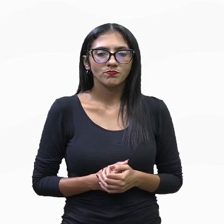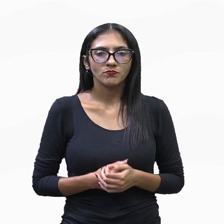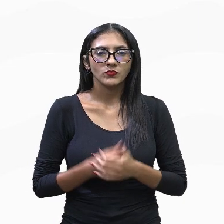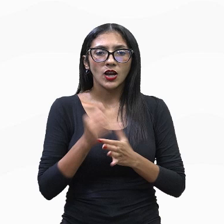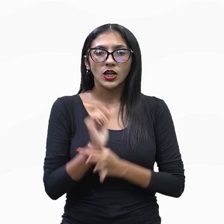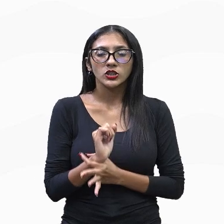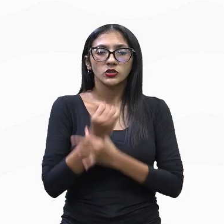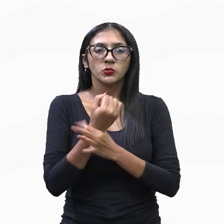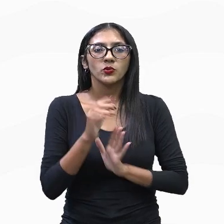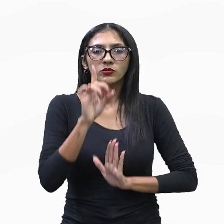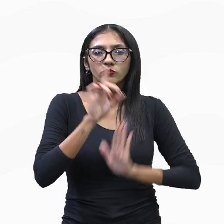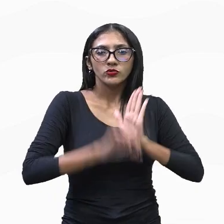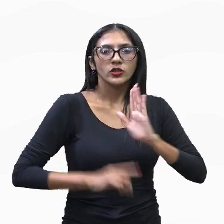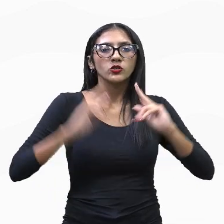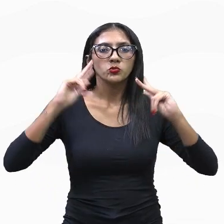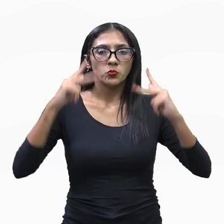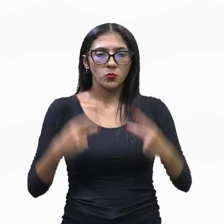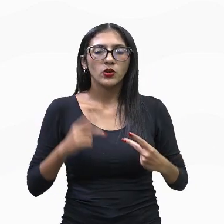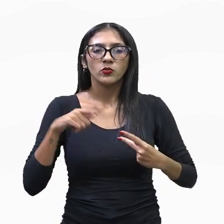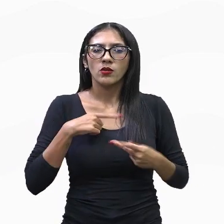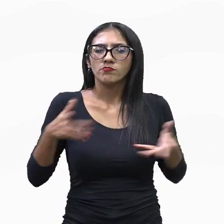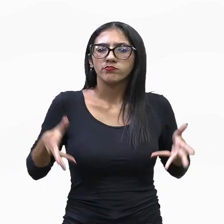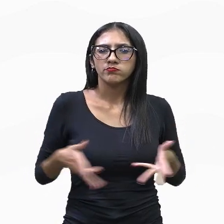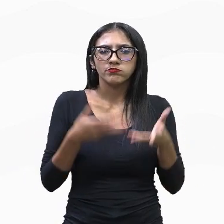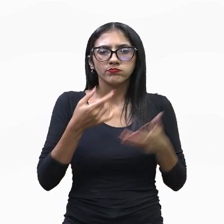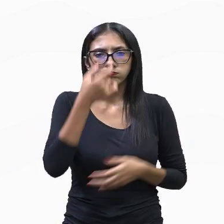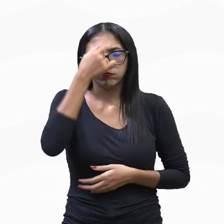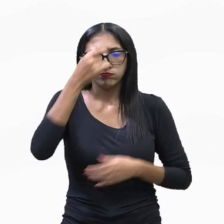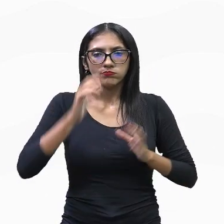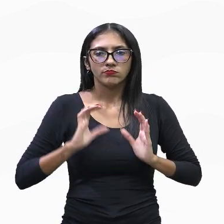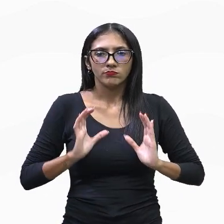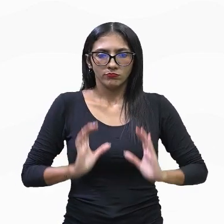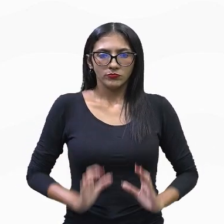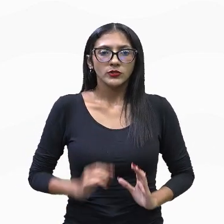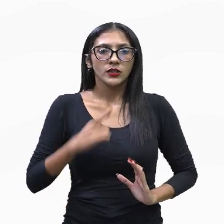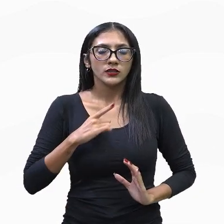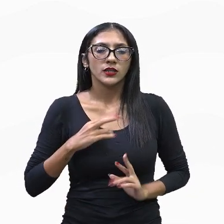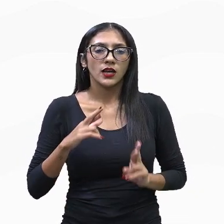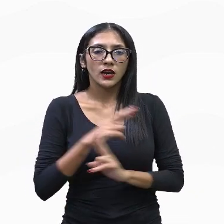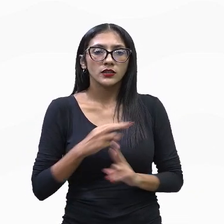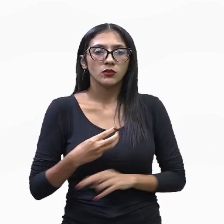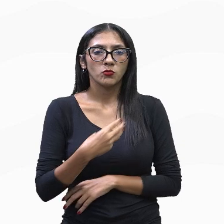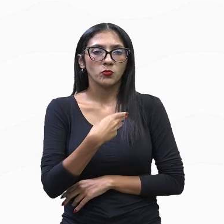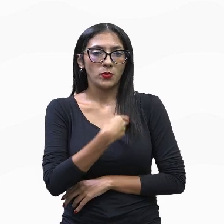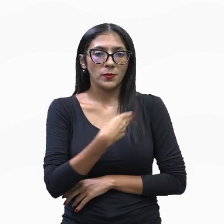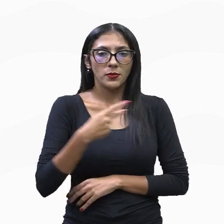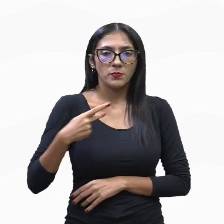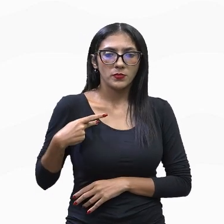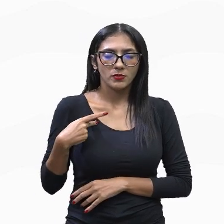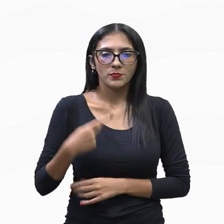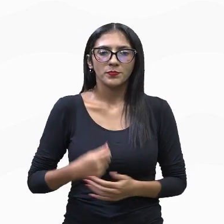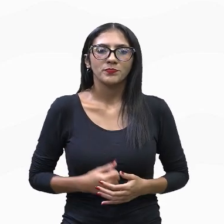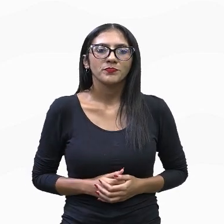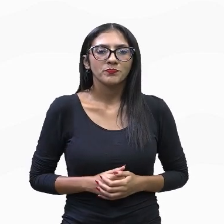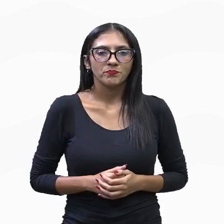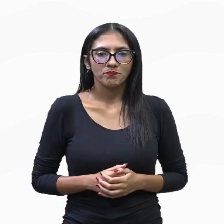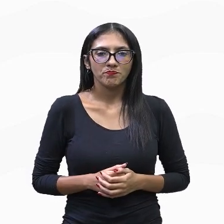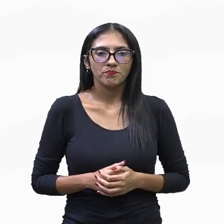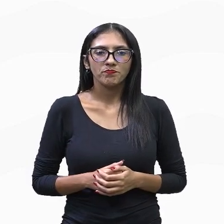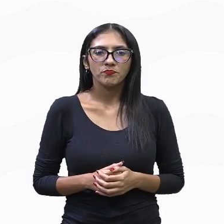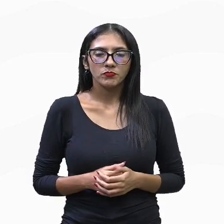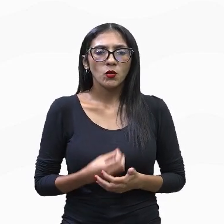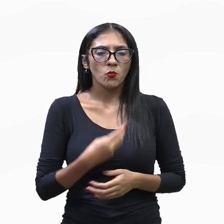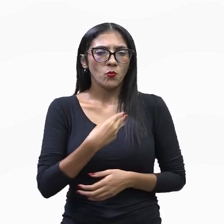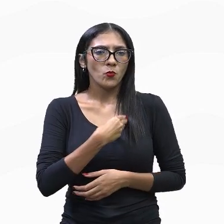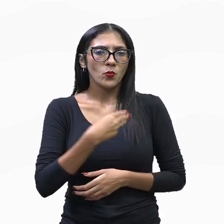humanos e a promoção da cidadania são duas frentes de atuação do Ministério Público que se complementam. Percebam que o Ministério Público